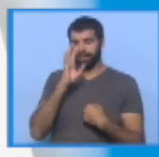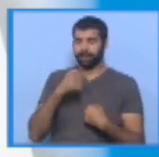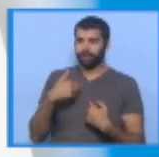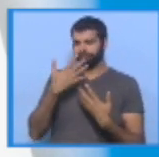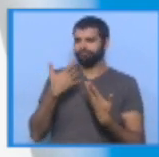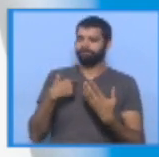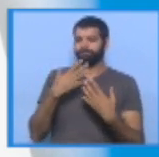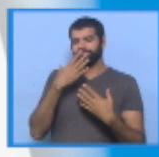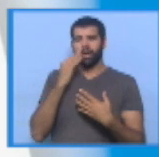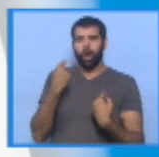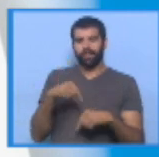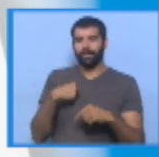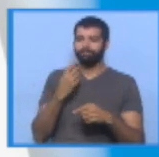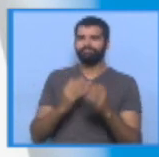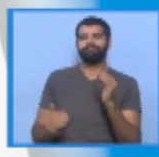exaltado.